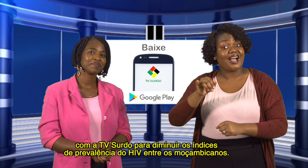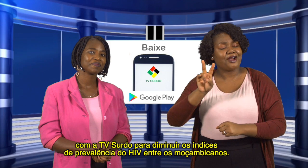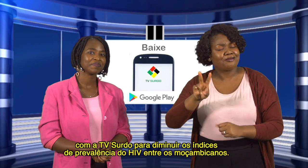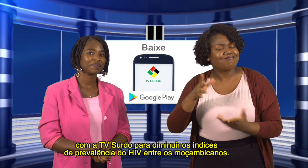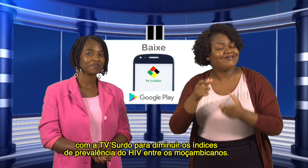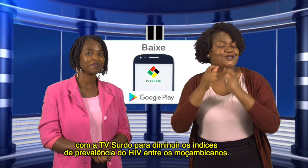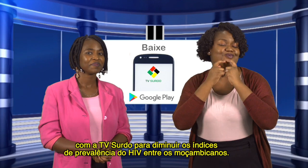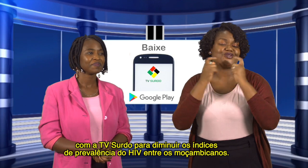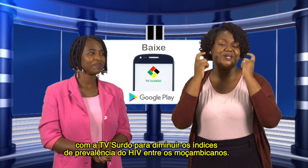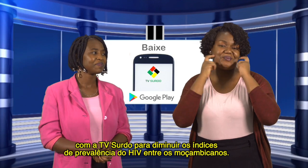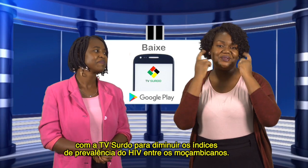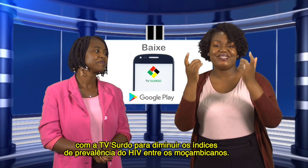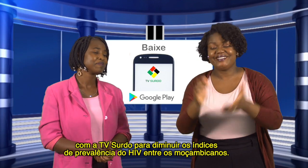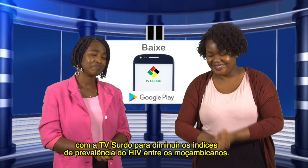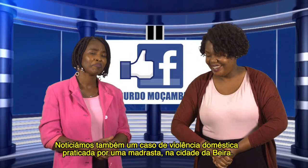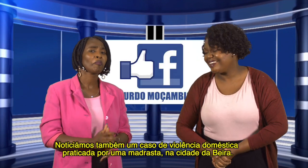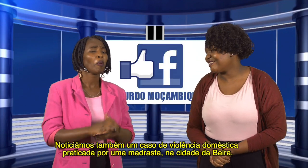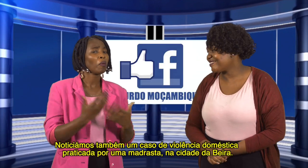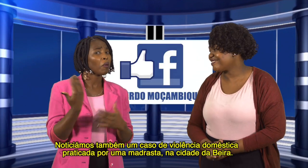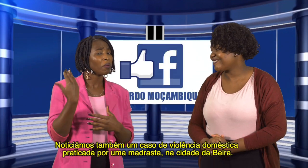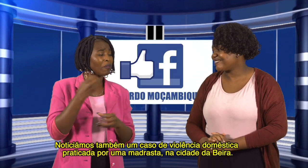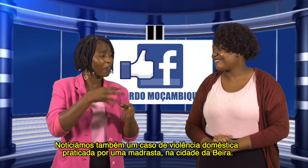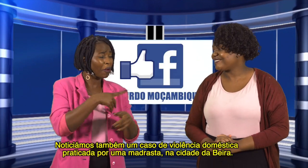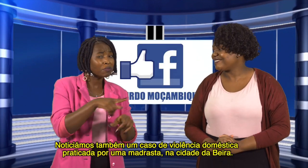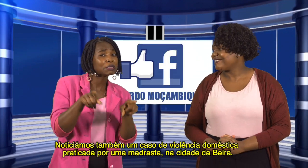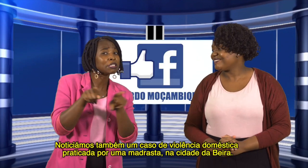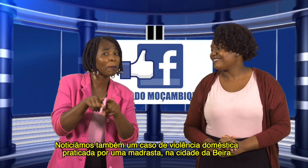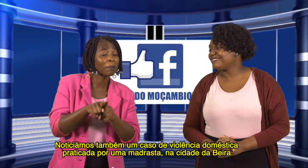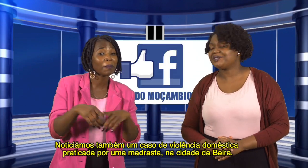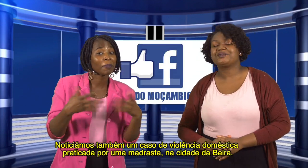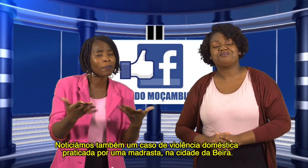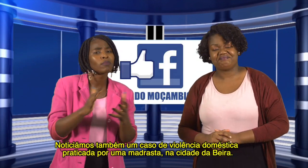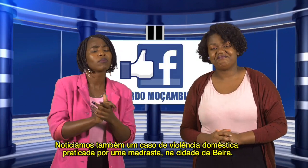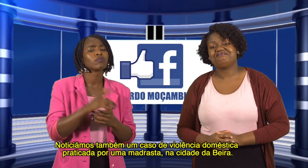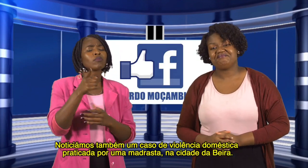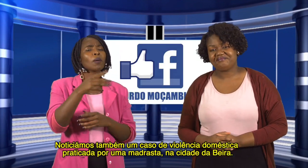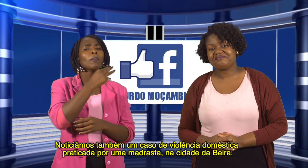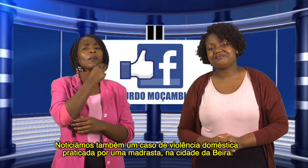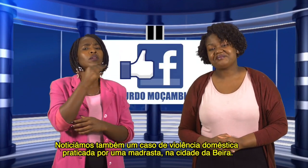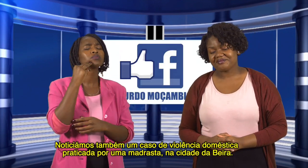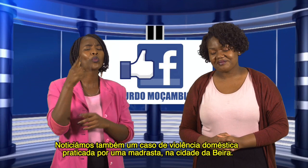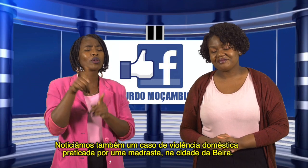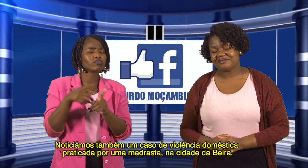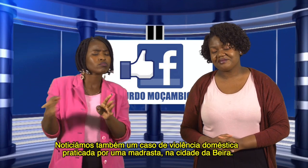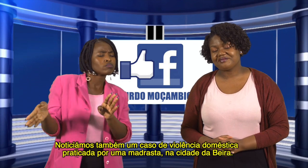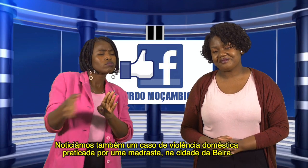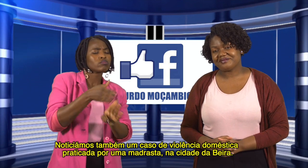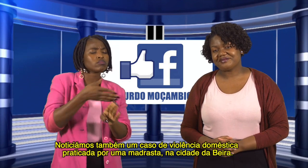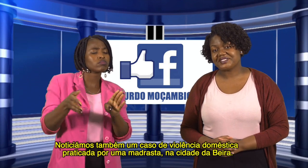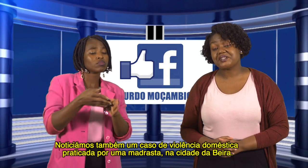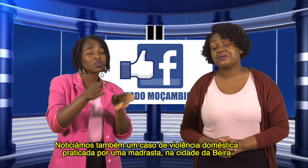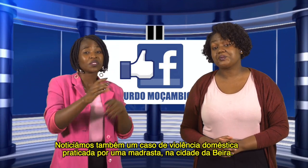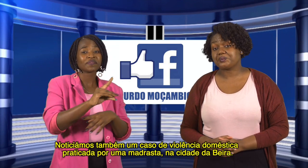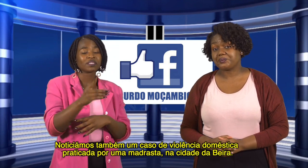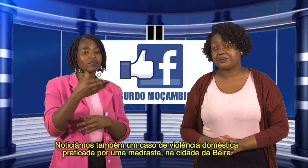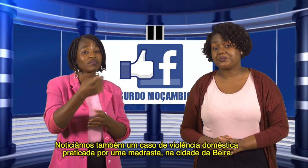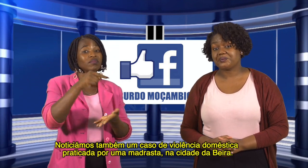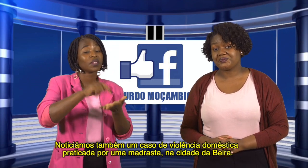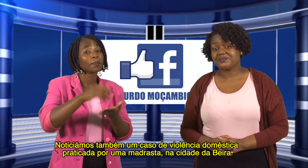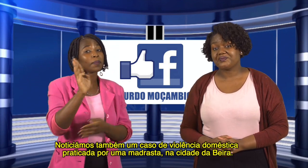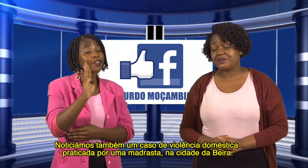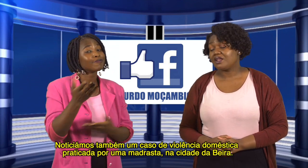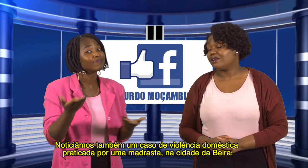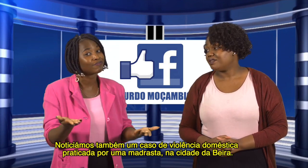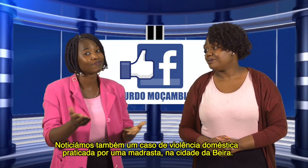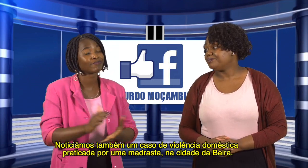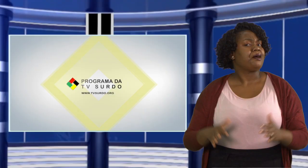entre os moçambicanos noticiamos também um caso de violência doméstica praticada por uma madrasta